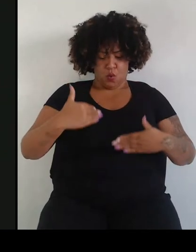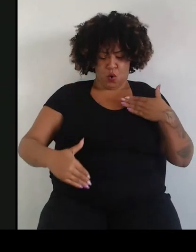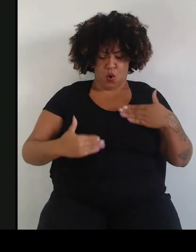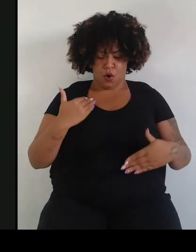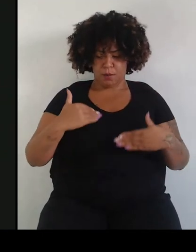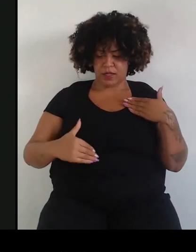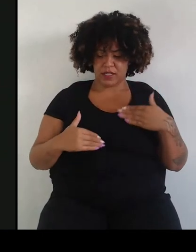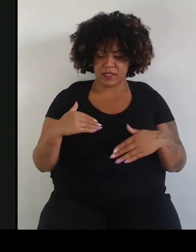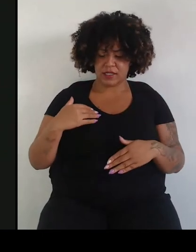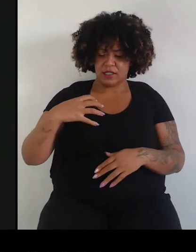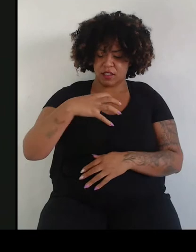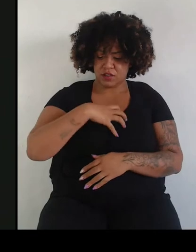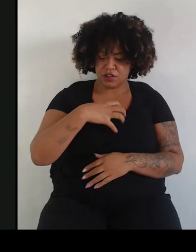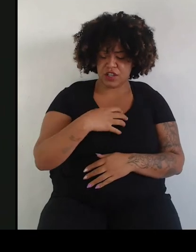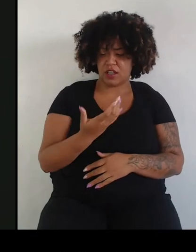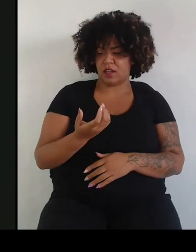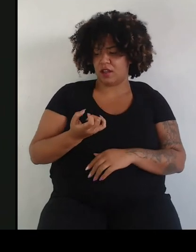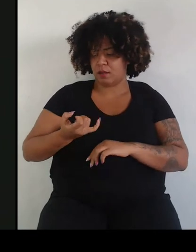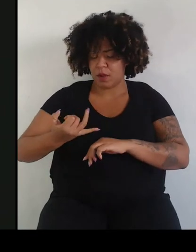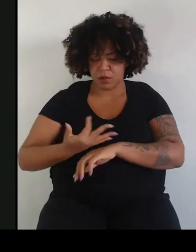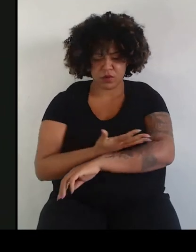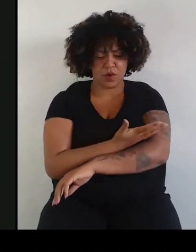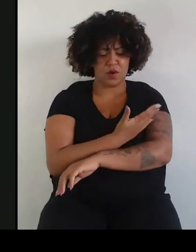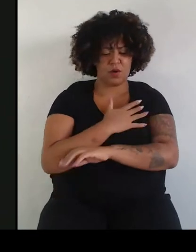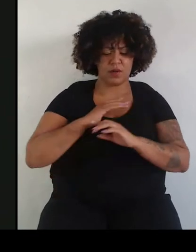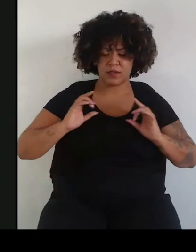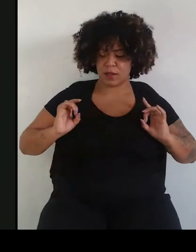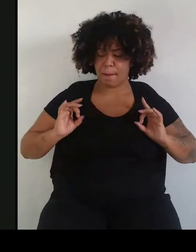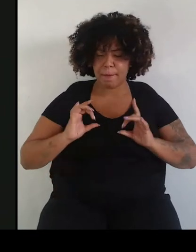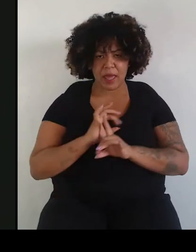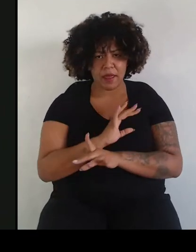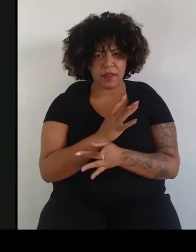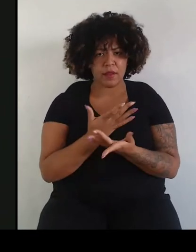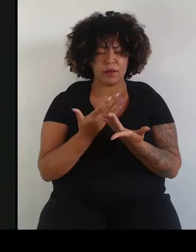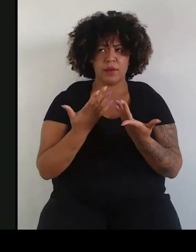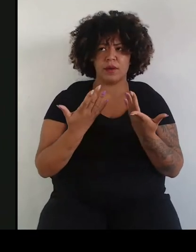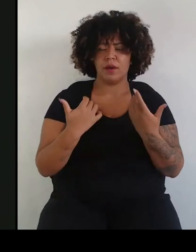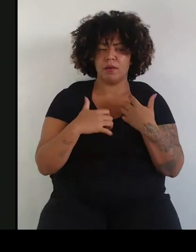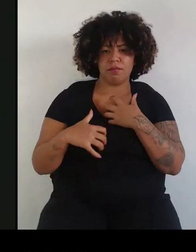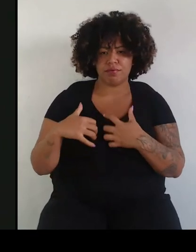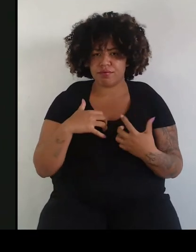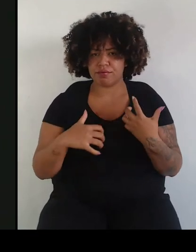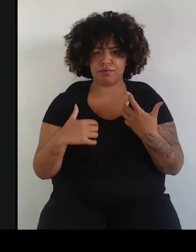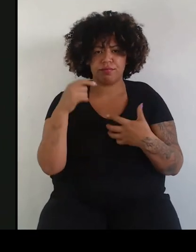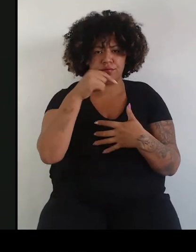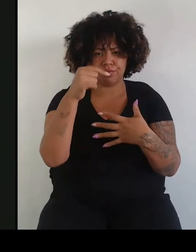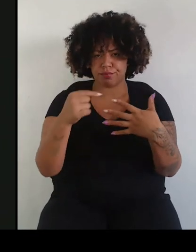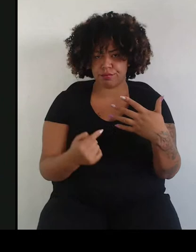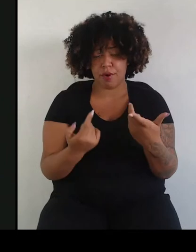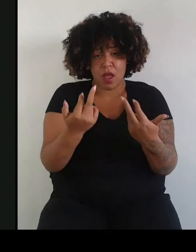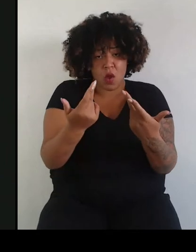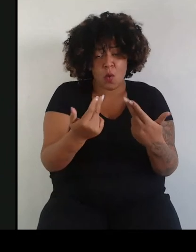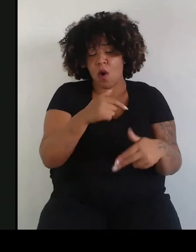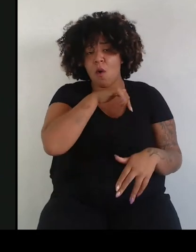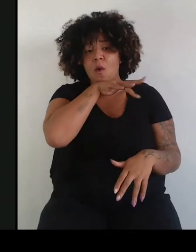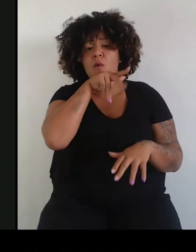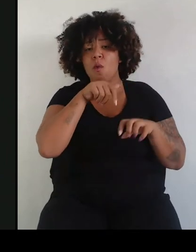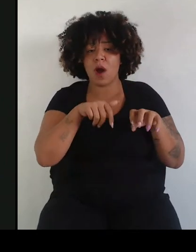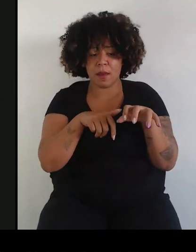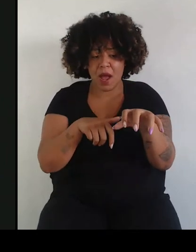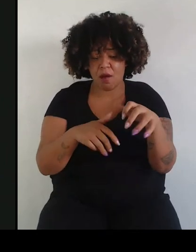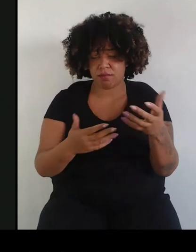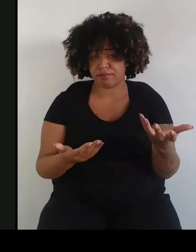físicas de dor de medo e etc mas nós podemos avançar